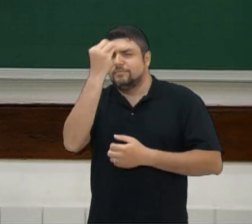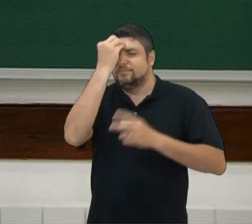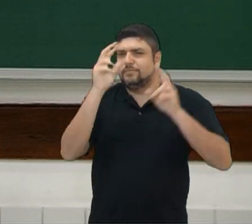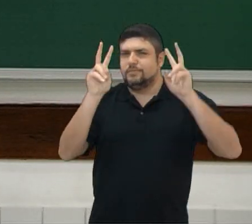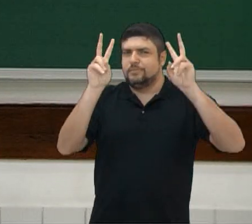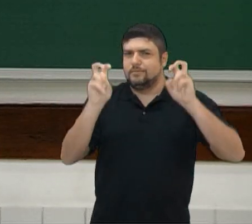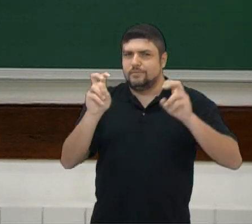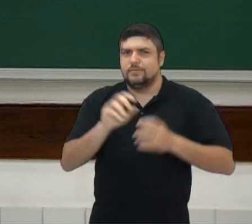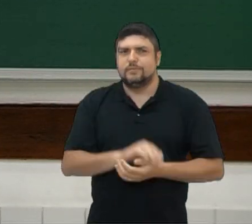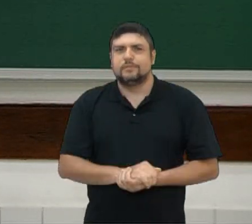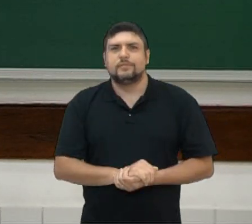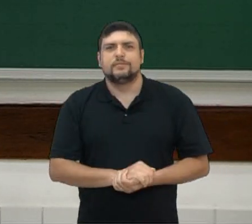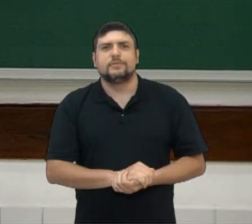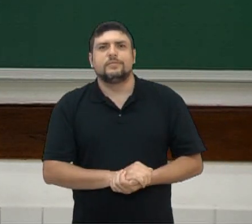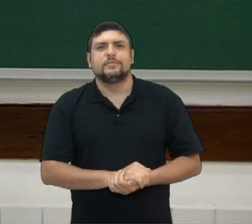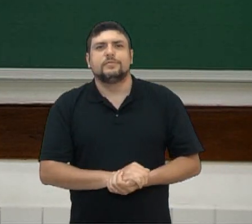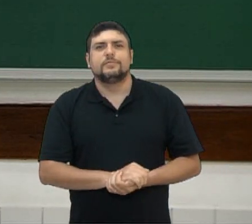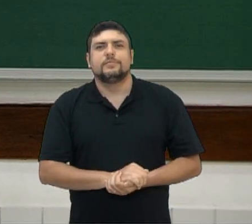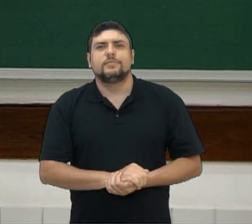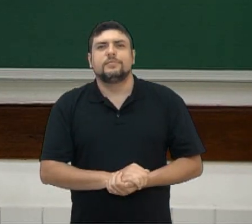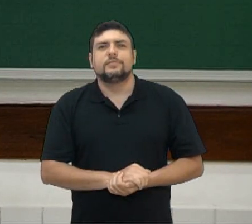assunto.